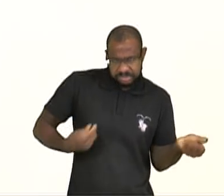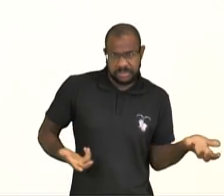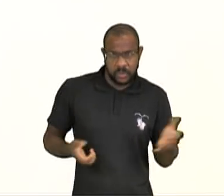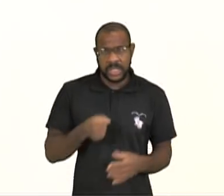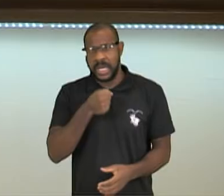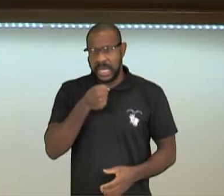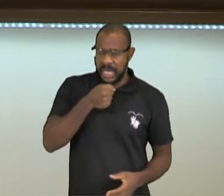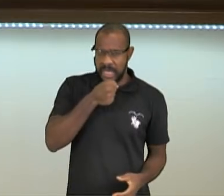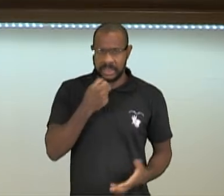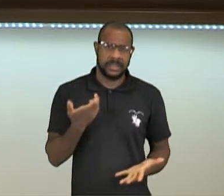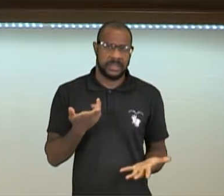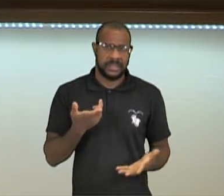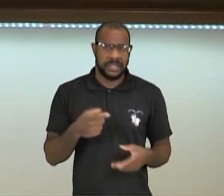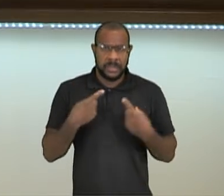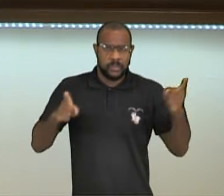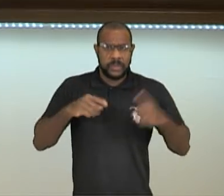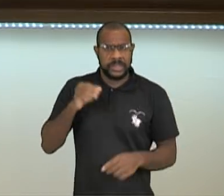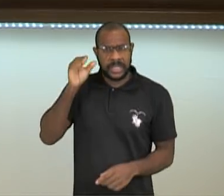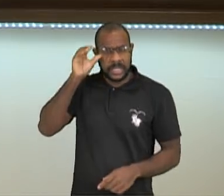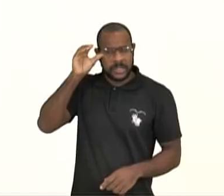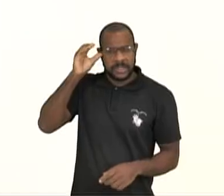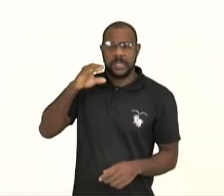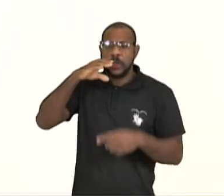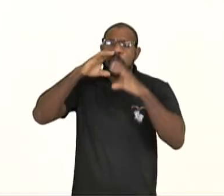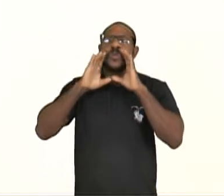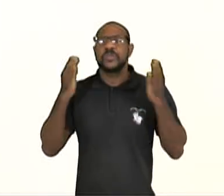é isso? Responde no seu caderno. Vamos lá?